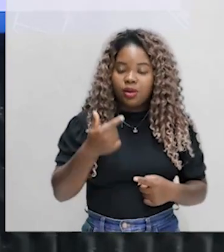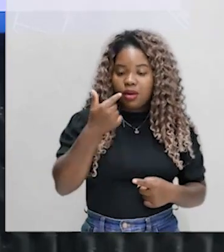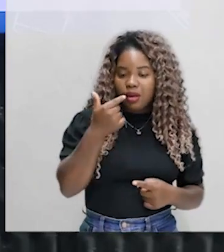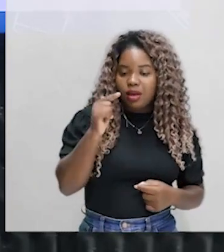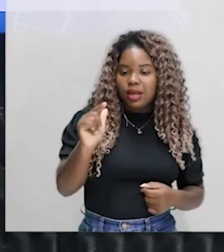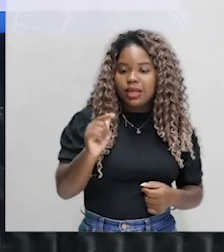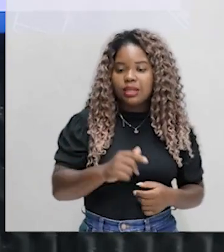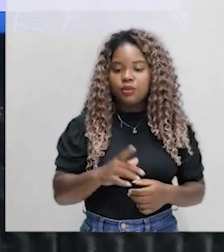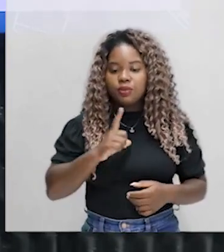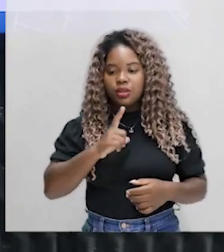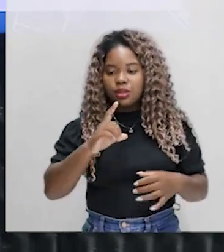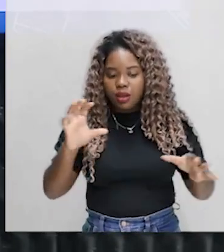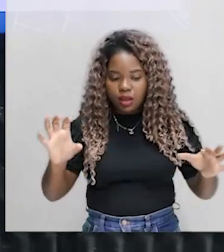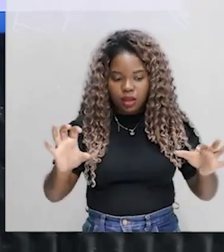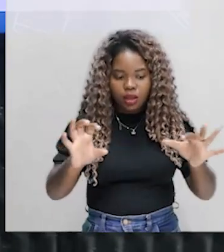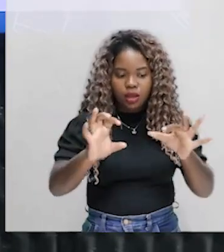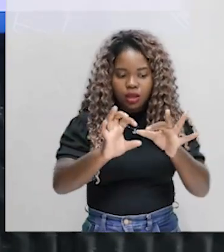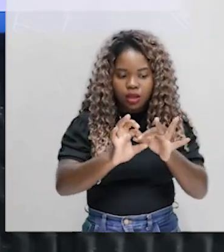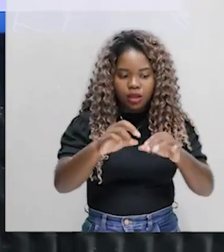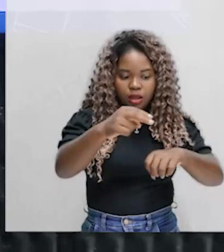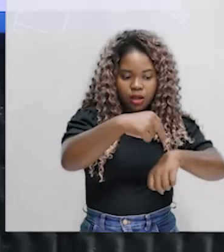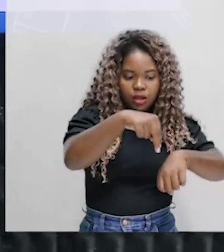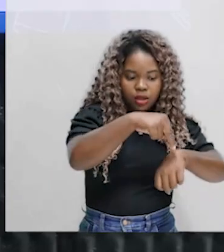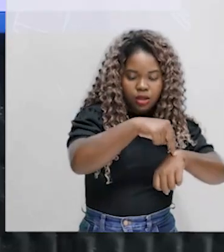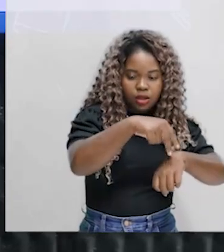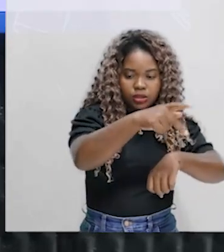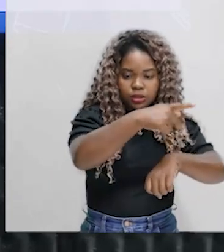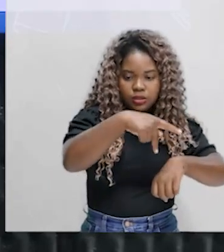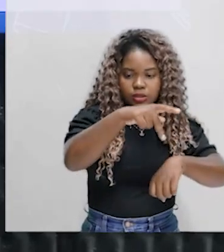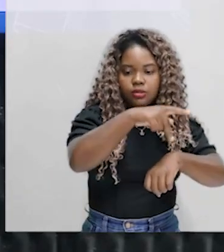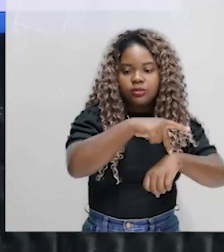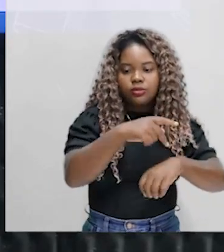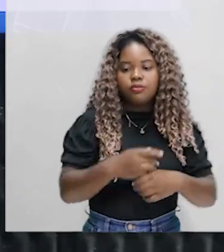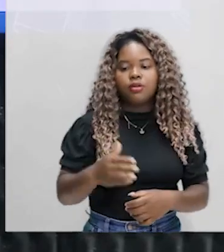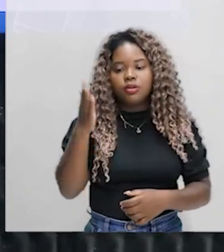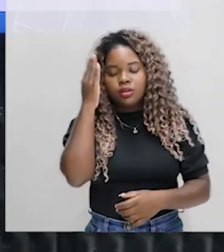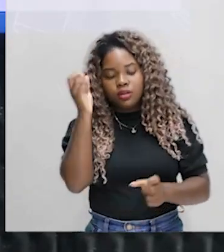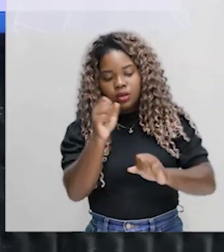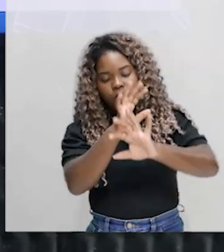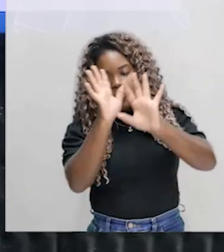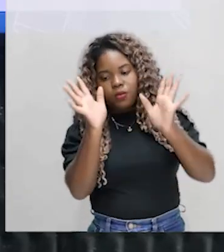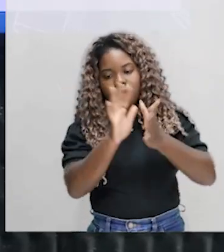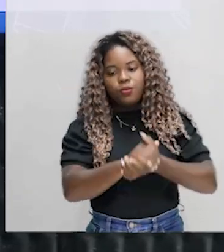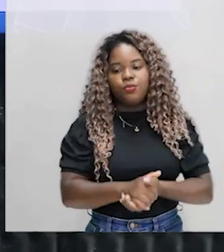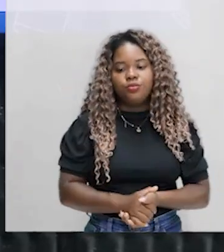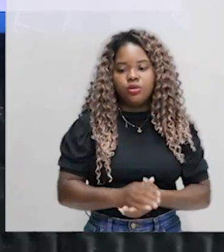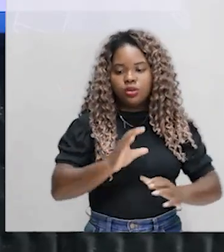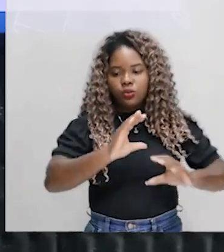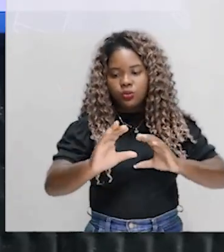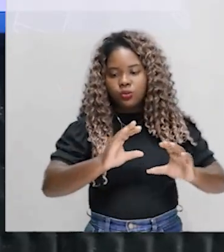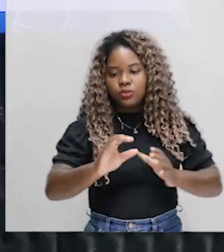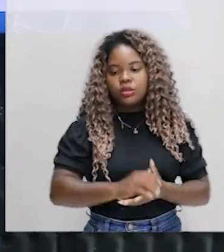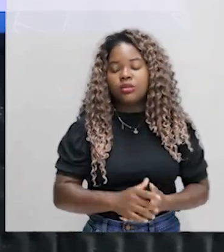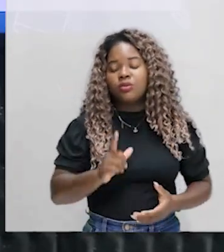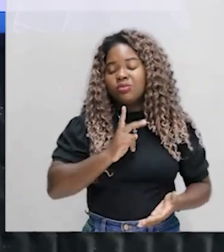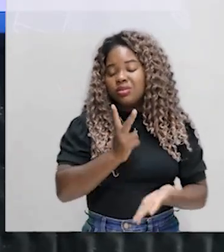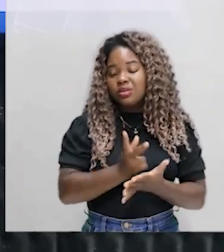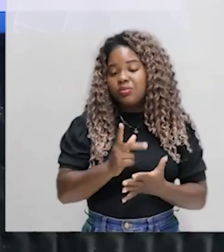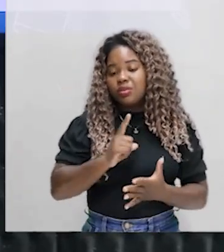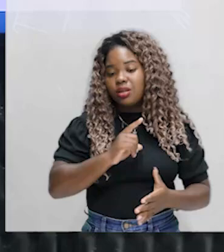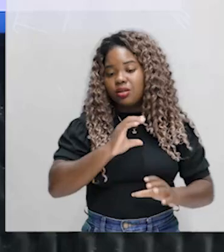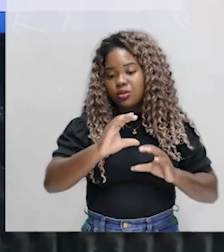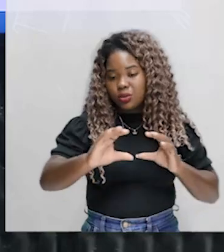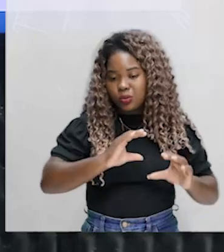faz essa ligação entre as nações para que se façam compreender. Então, sempre há essa